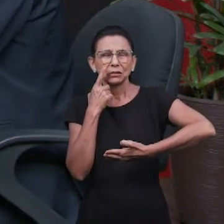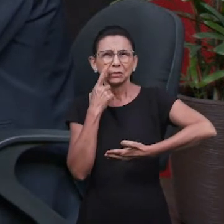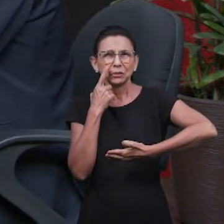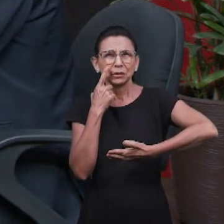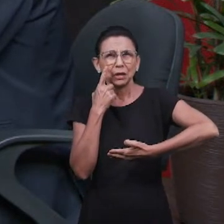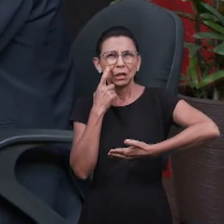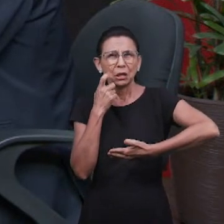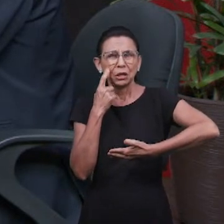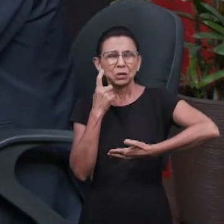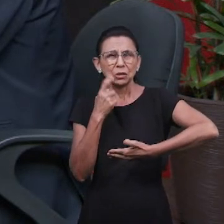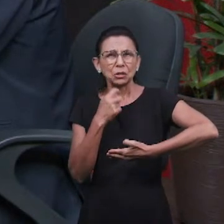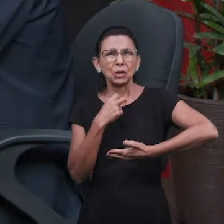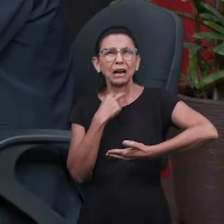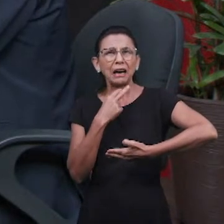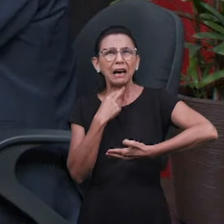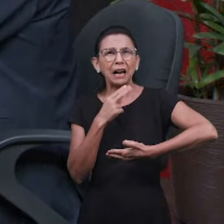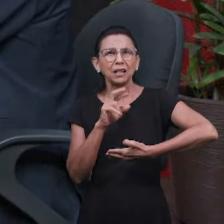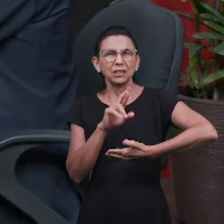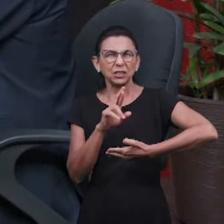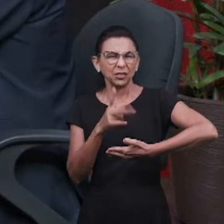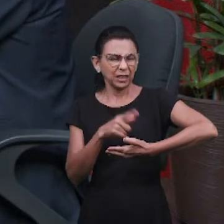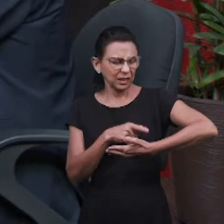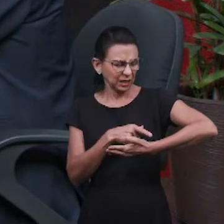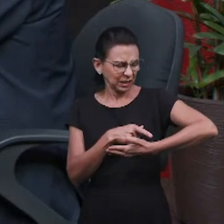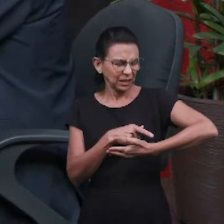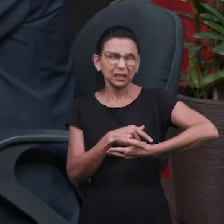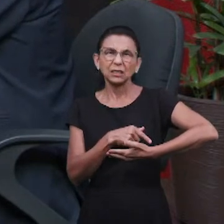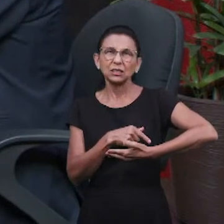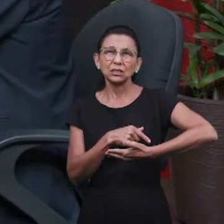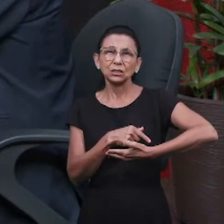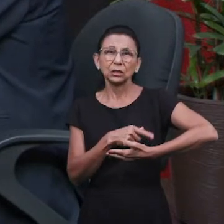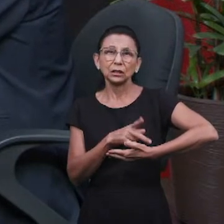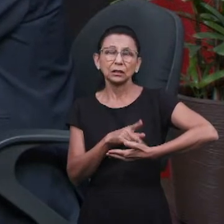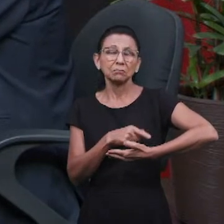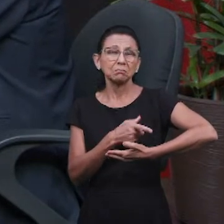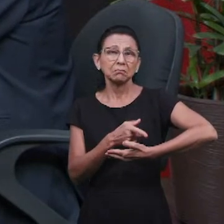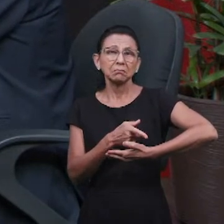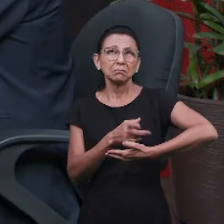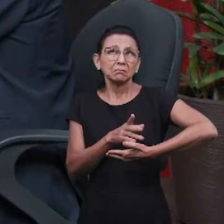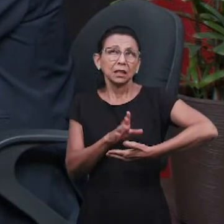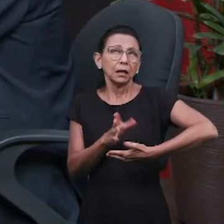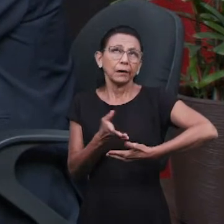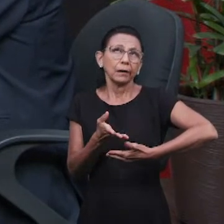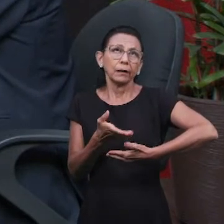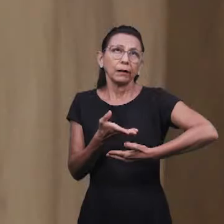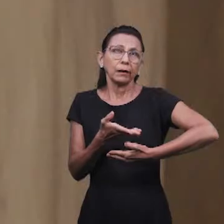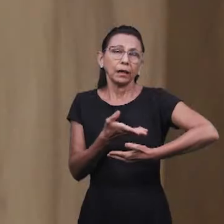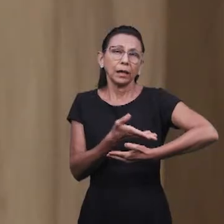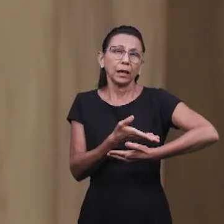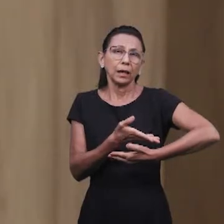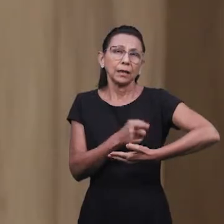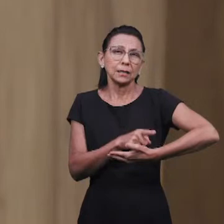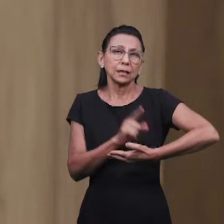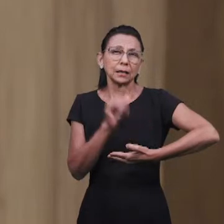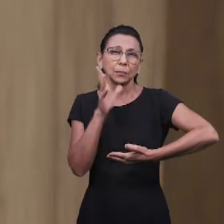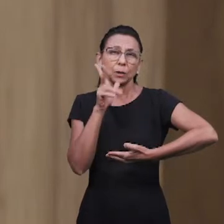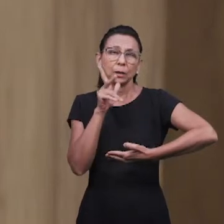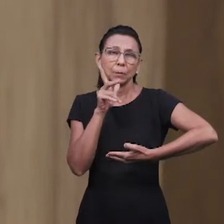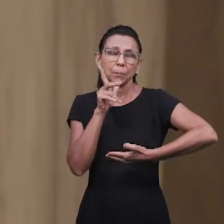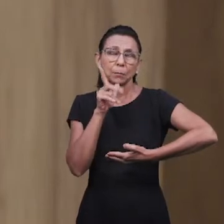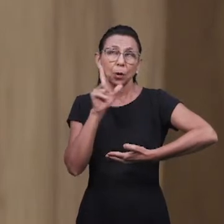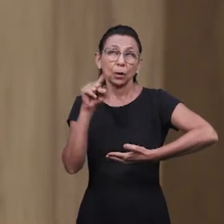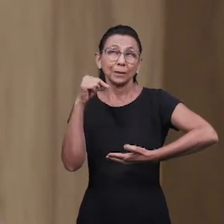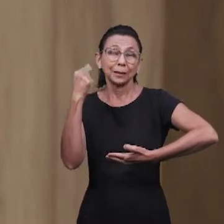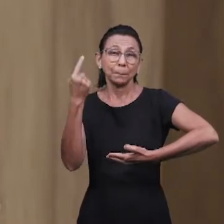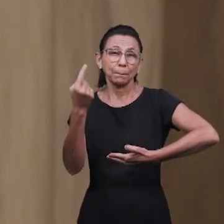tá olhando, assim como, às vezes, não vai apresentar nada e vai apresentar um autismo mais tardio,